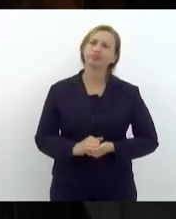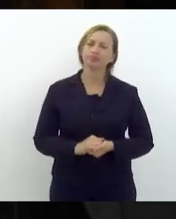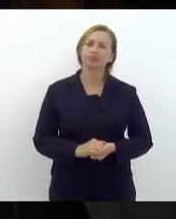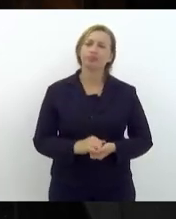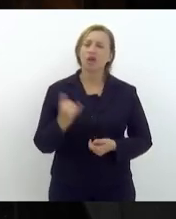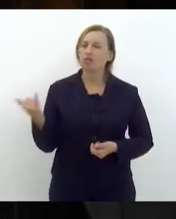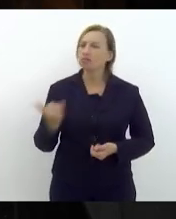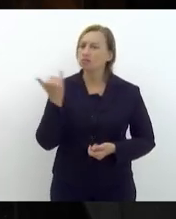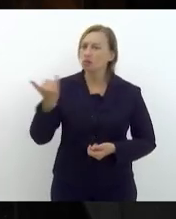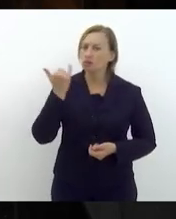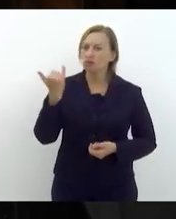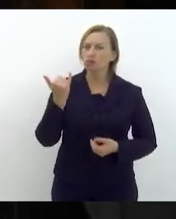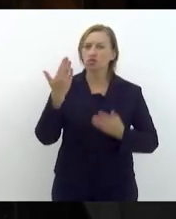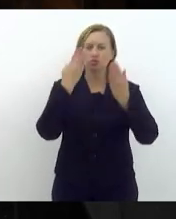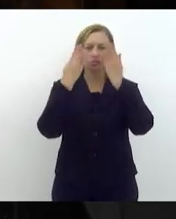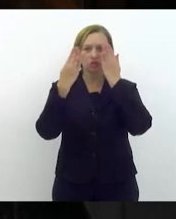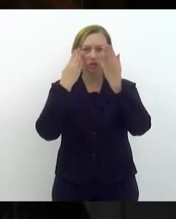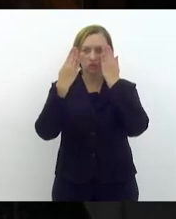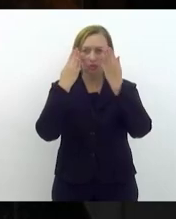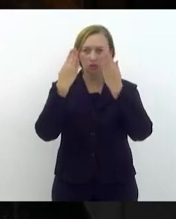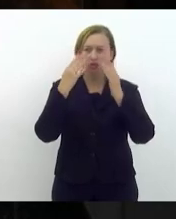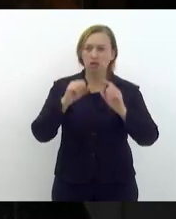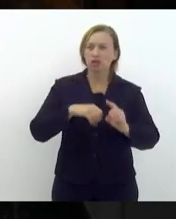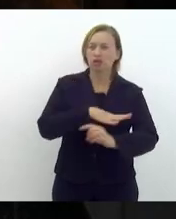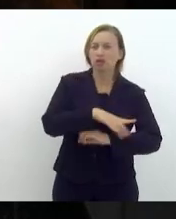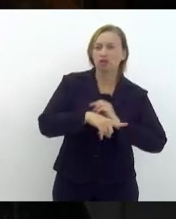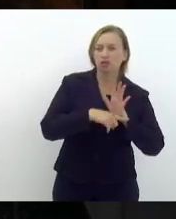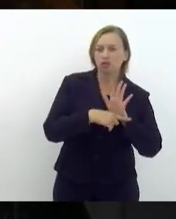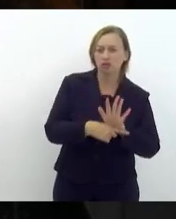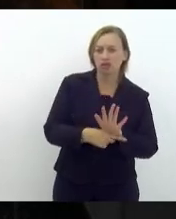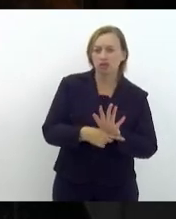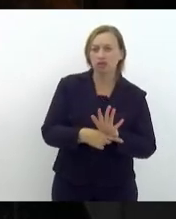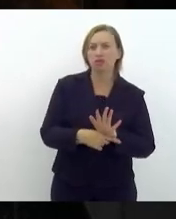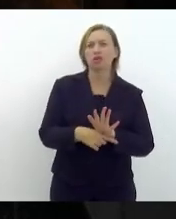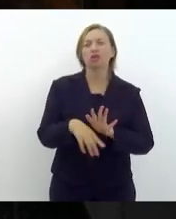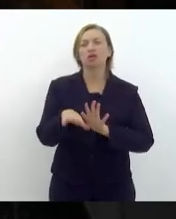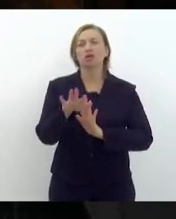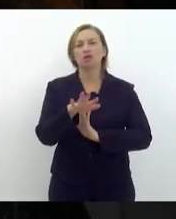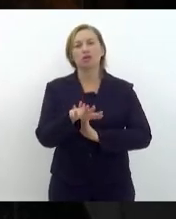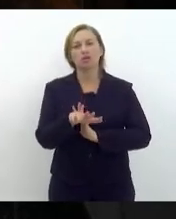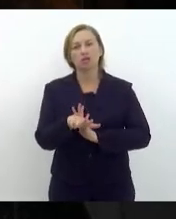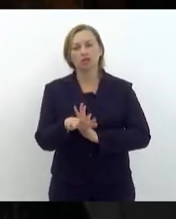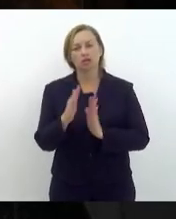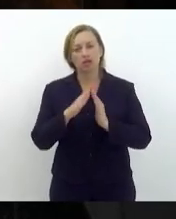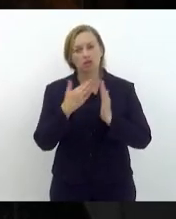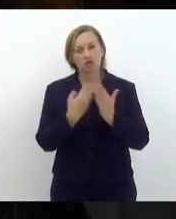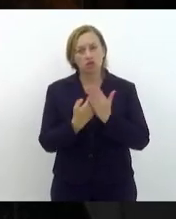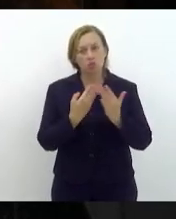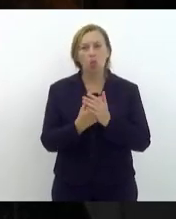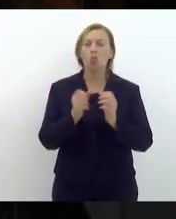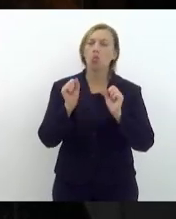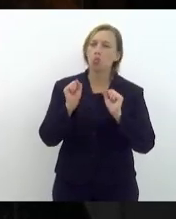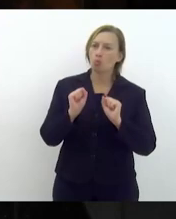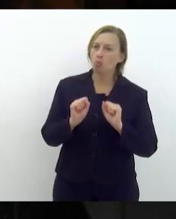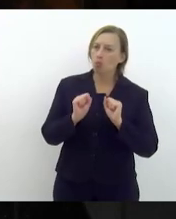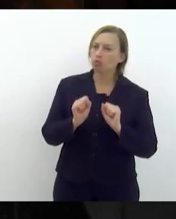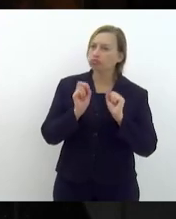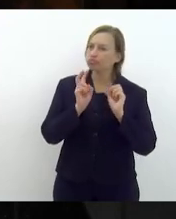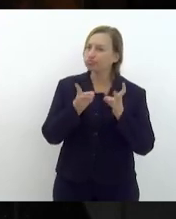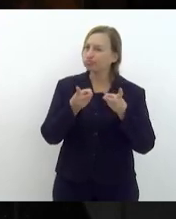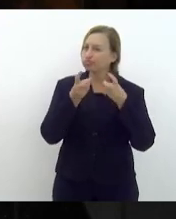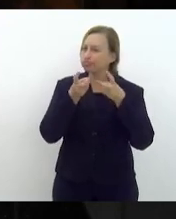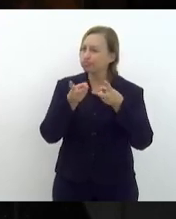a importância de psicólogos e assistentes sociais nas nossas escolas para que possa identificar